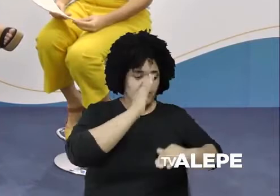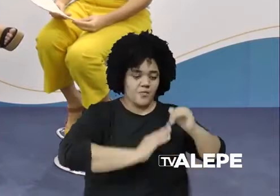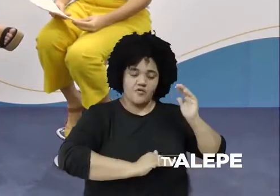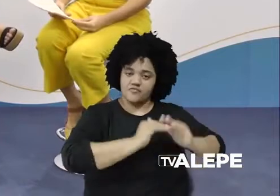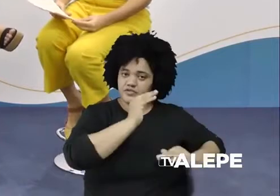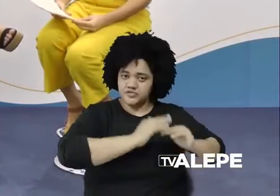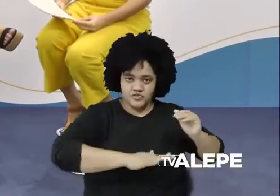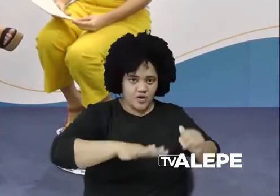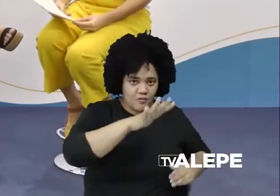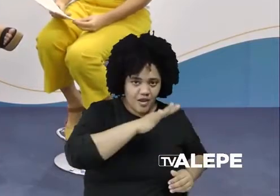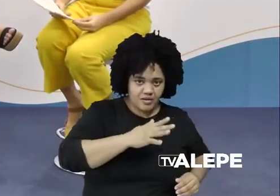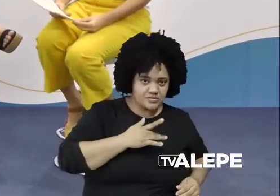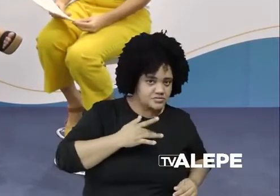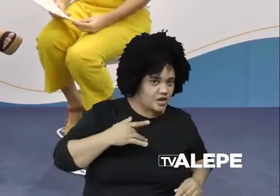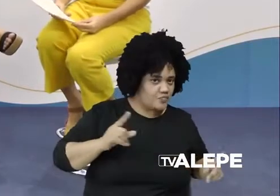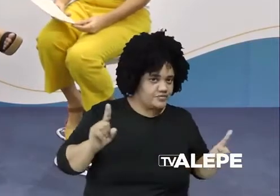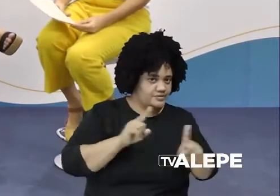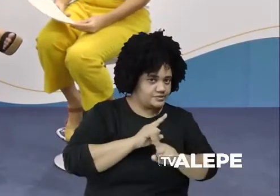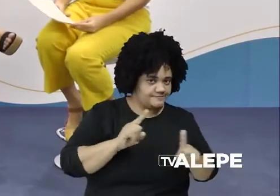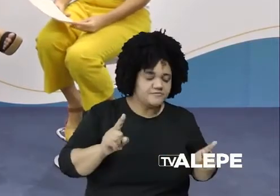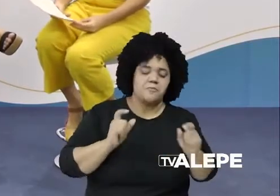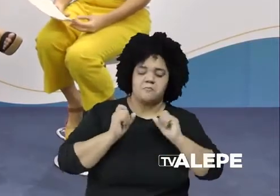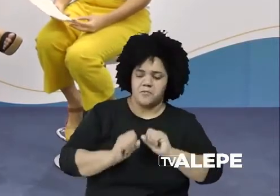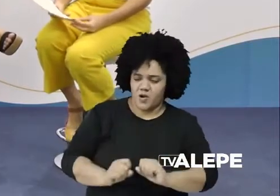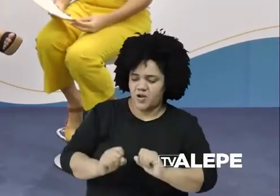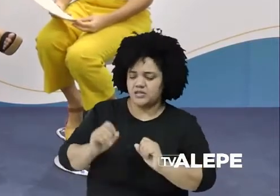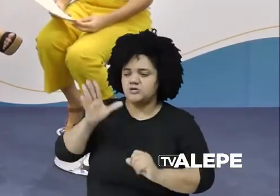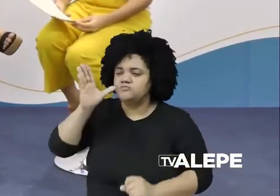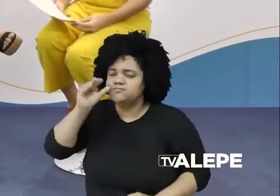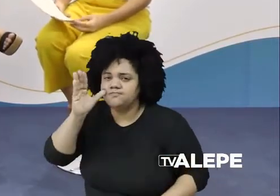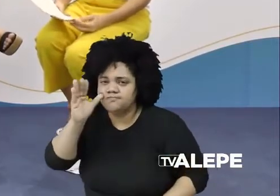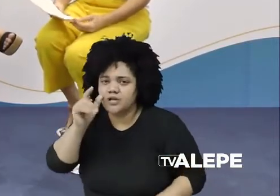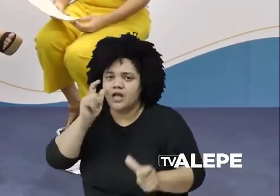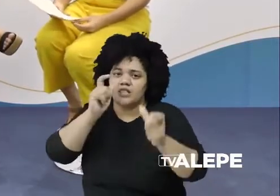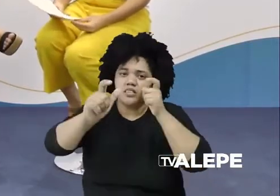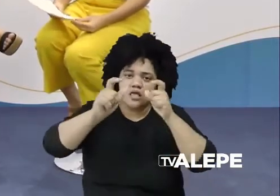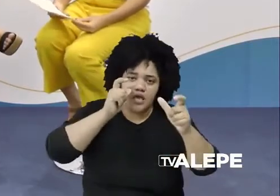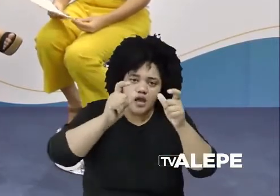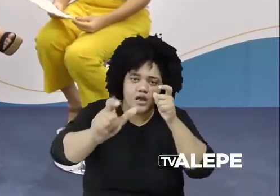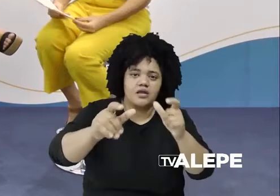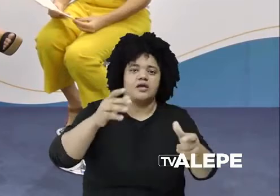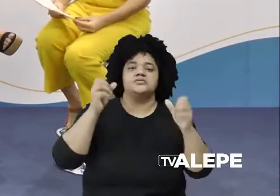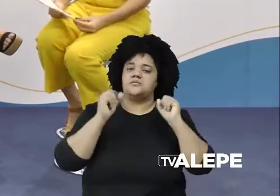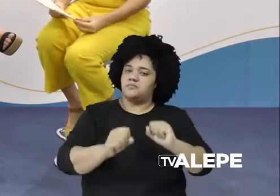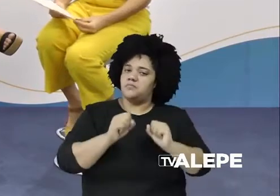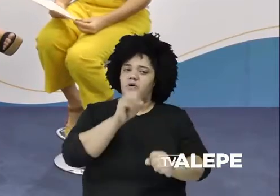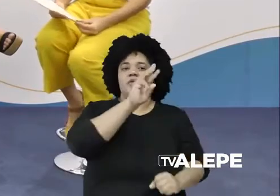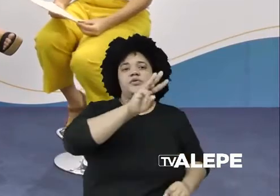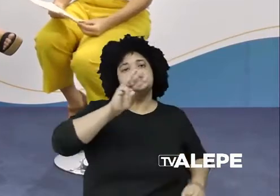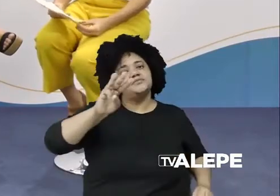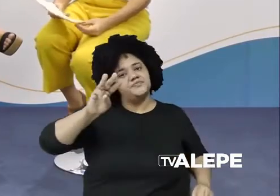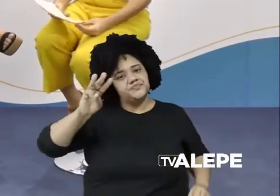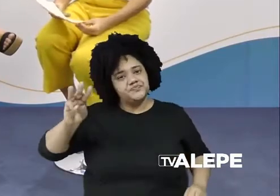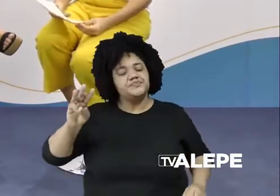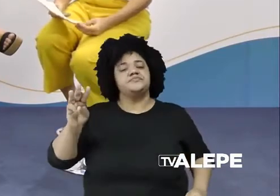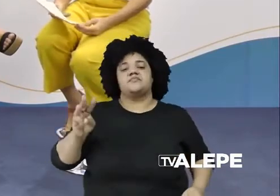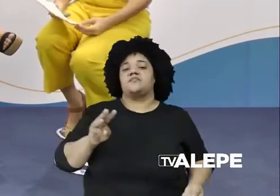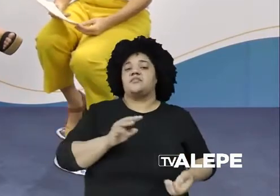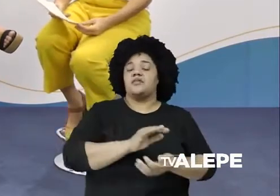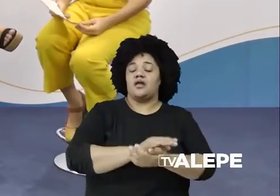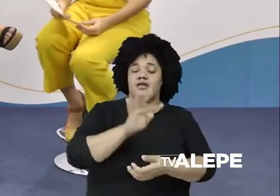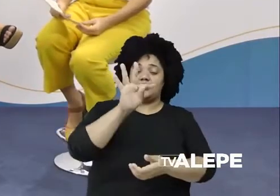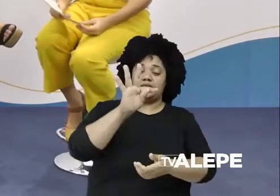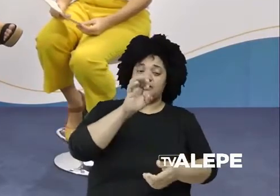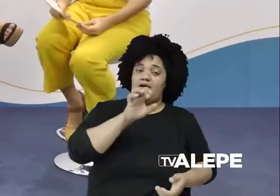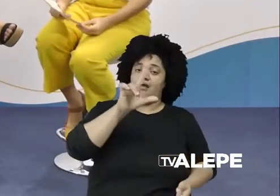profissional de saúde. Então, quem puder, quem tiver interesse em fazer, pode acessar a plataforma do Núcleo de